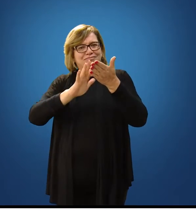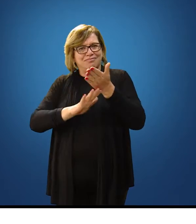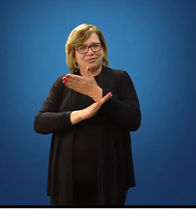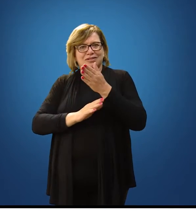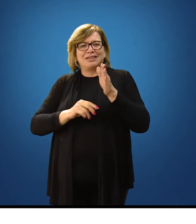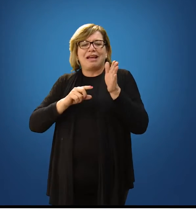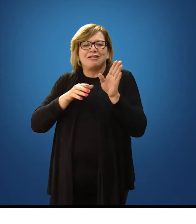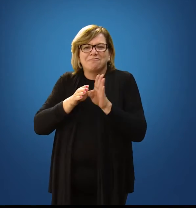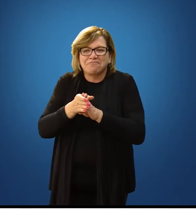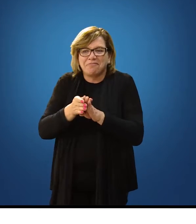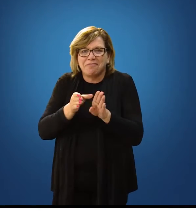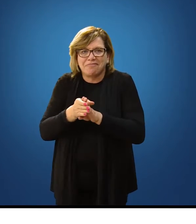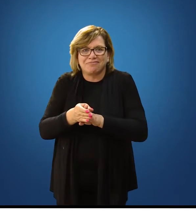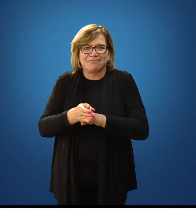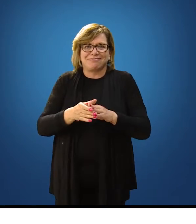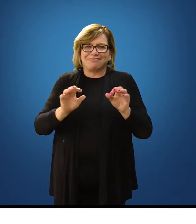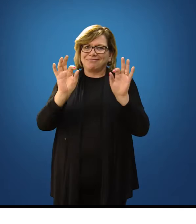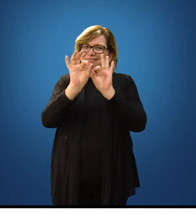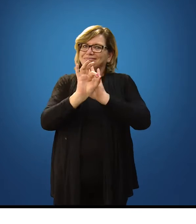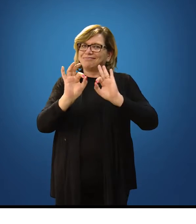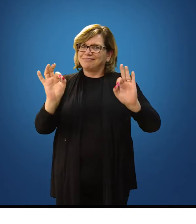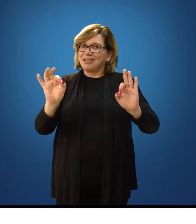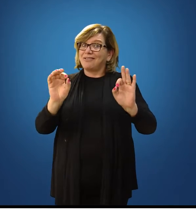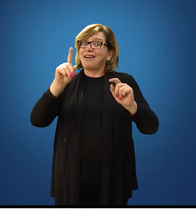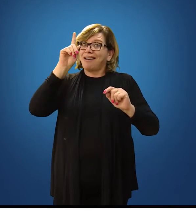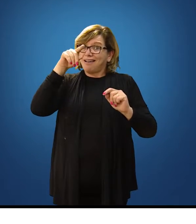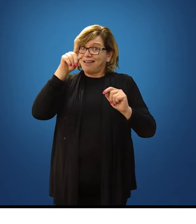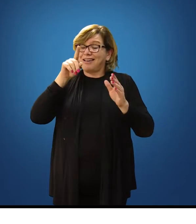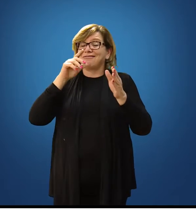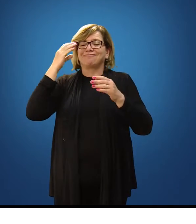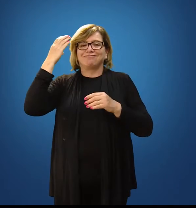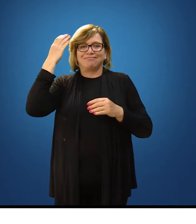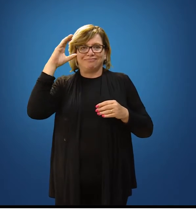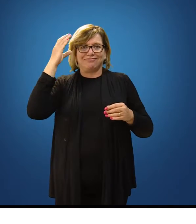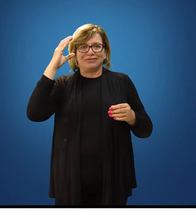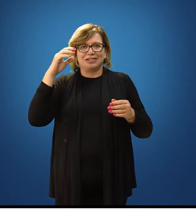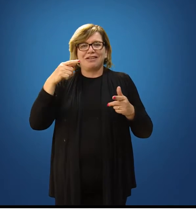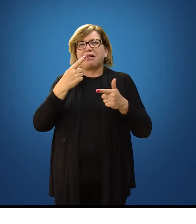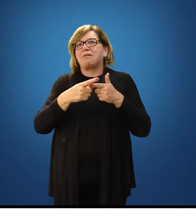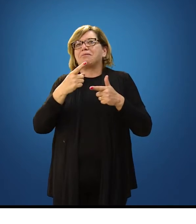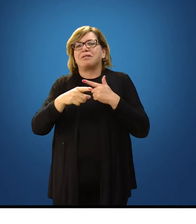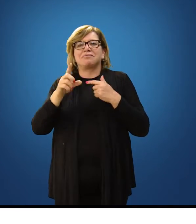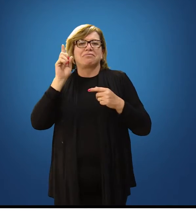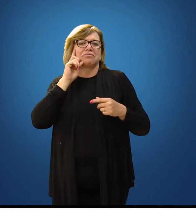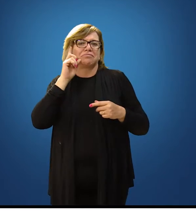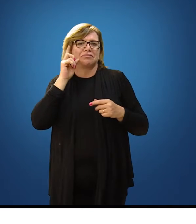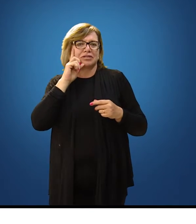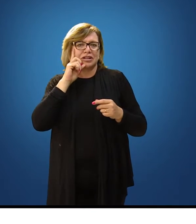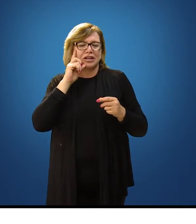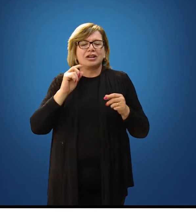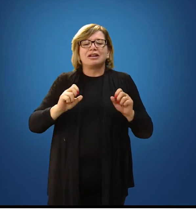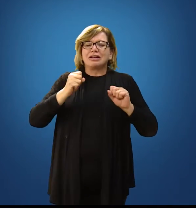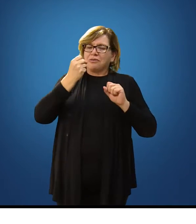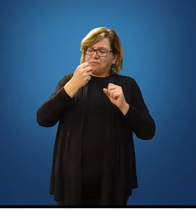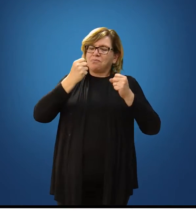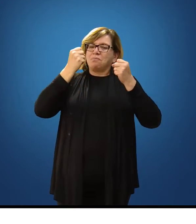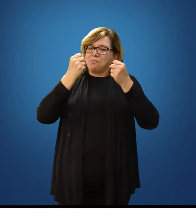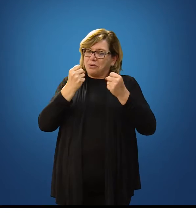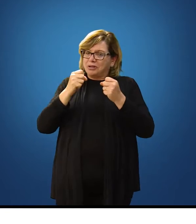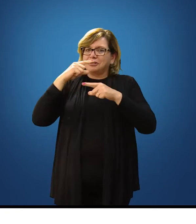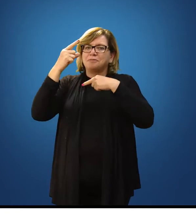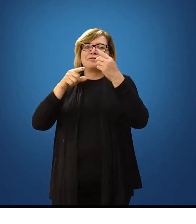de consultoria, né, ou a resolução de problemas cotidianos, embora os resultados da